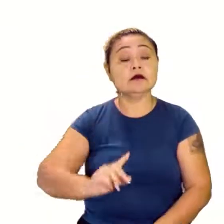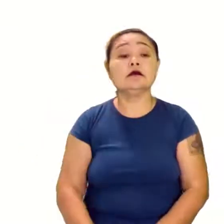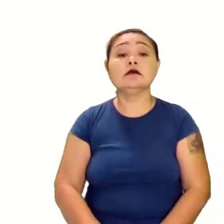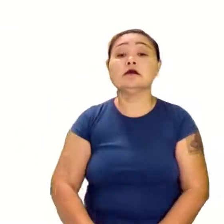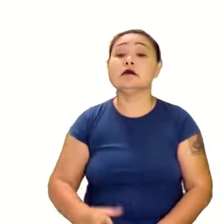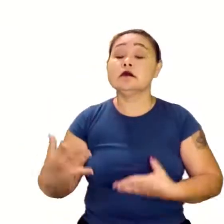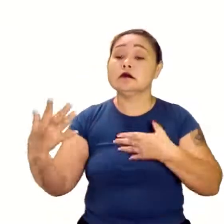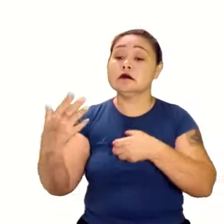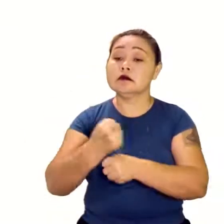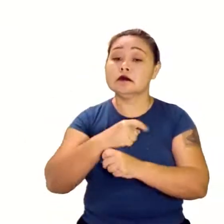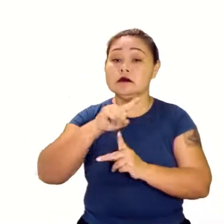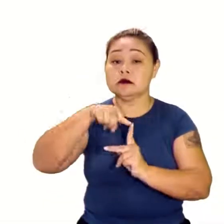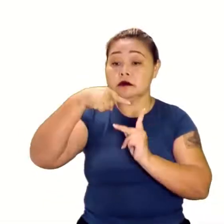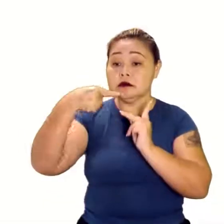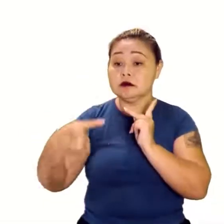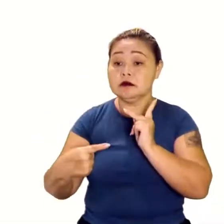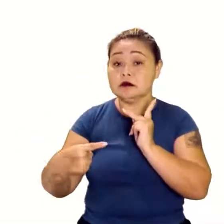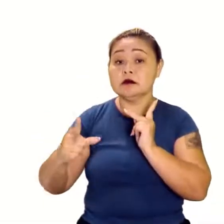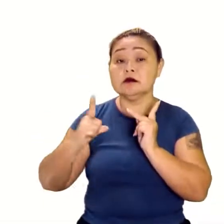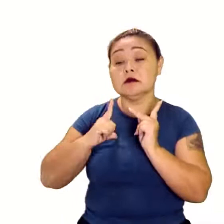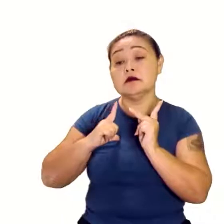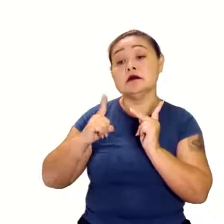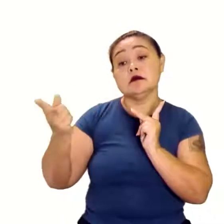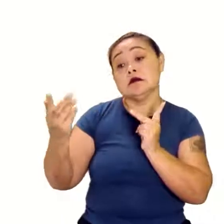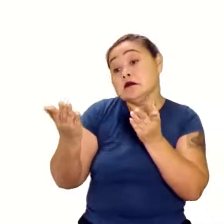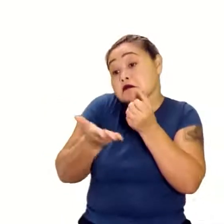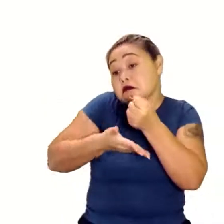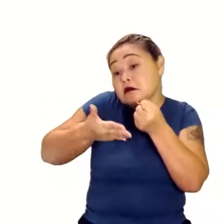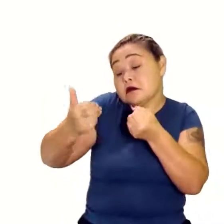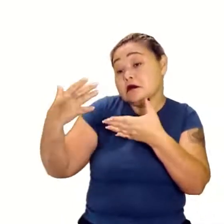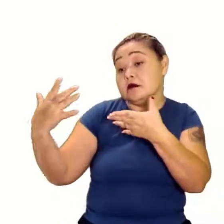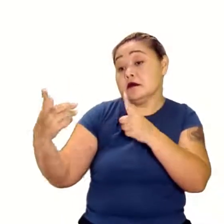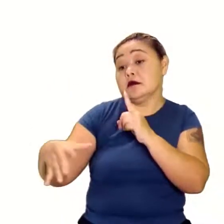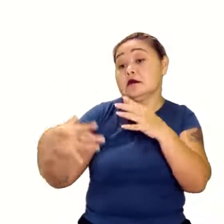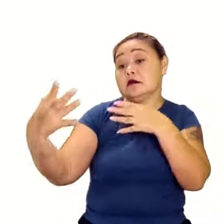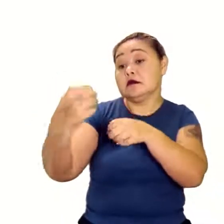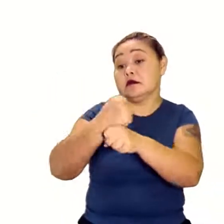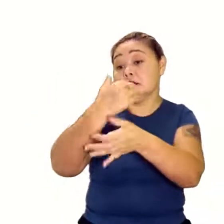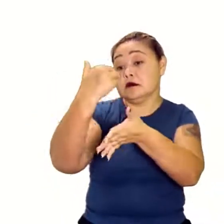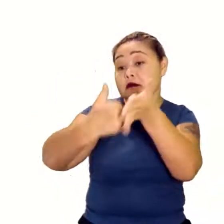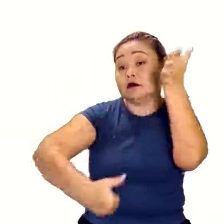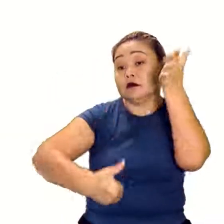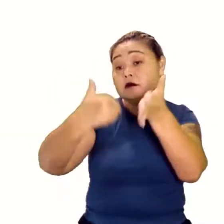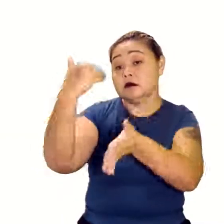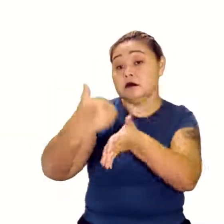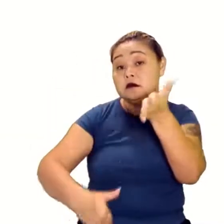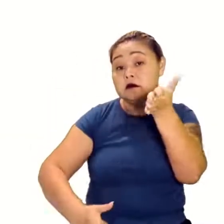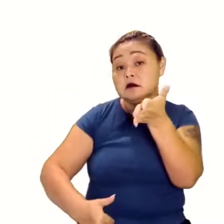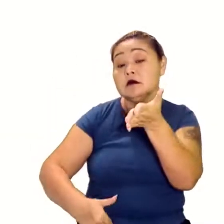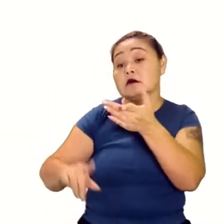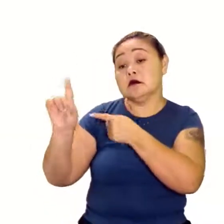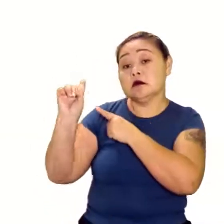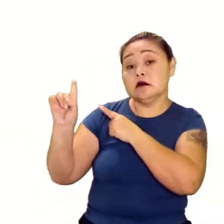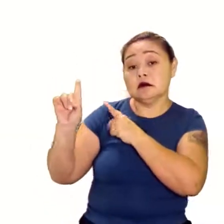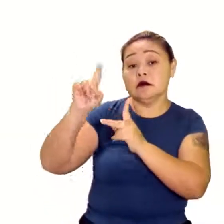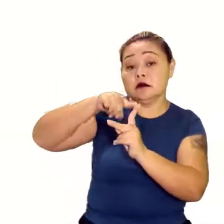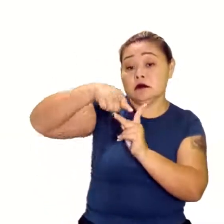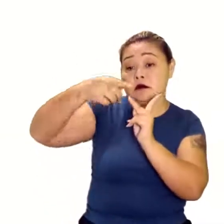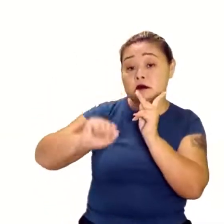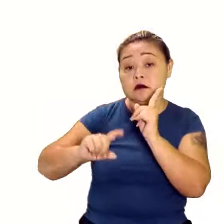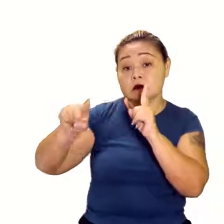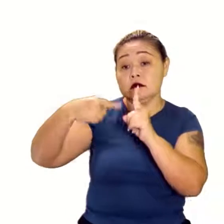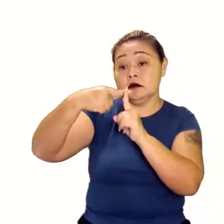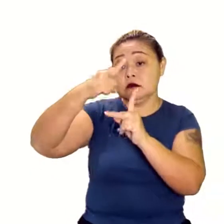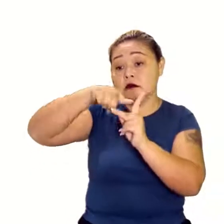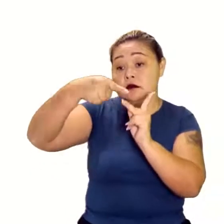A operação com radicais. Aí começamos com as operações básicas, adição e subtração. Tá lá, o raiz de A mais